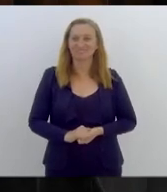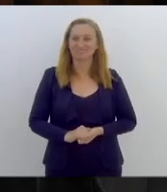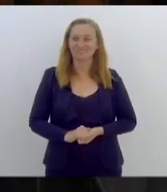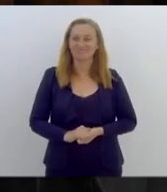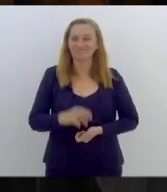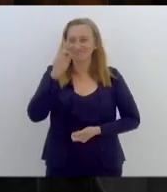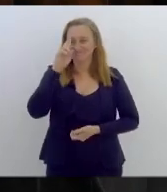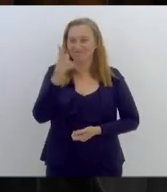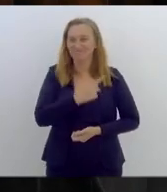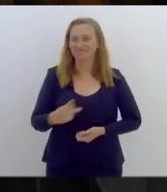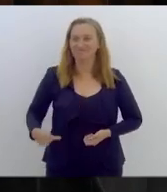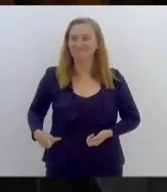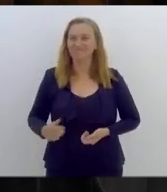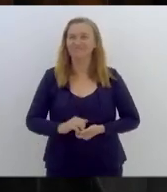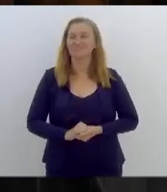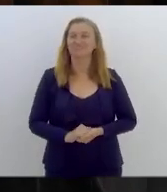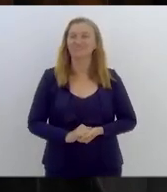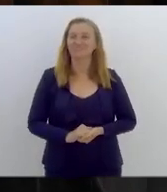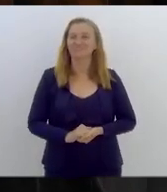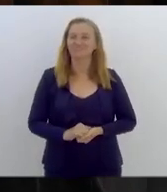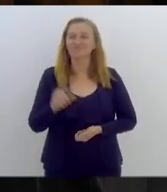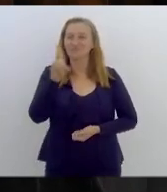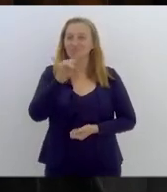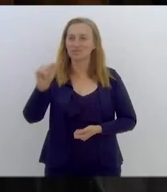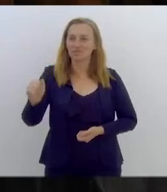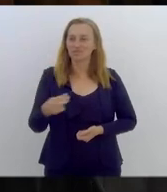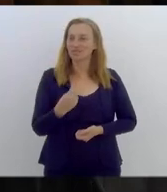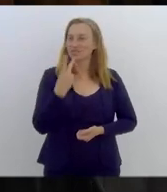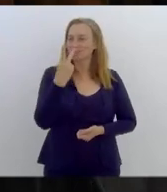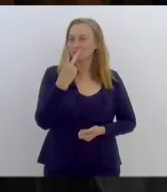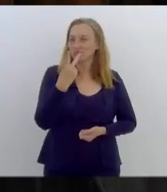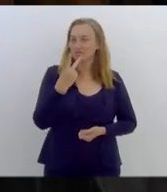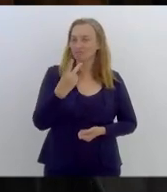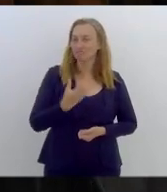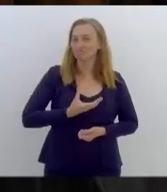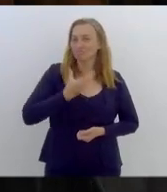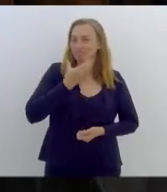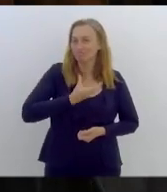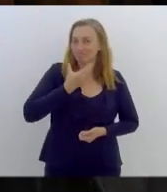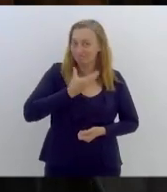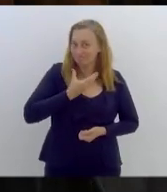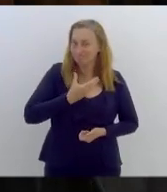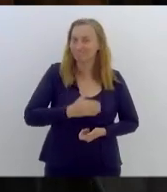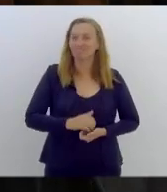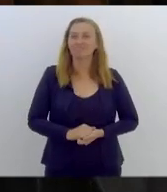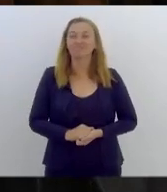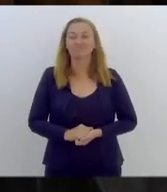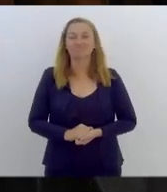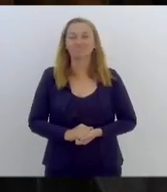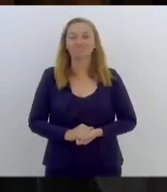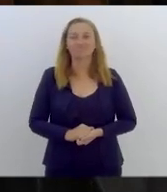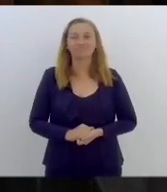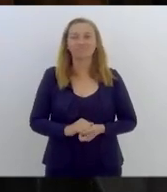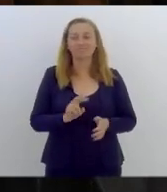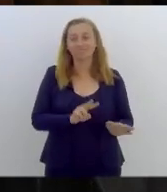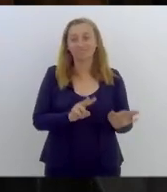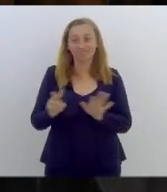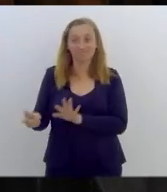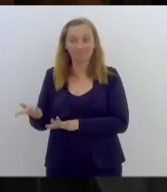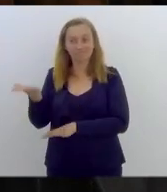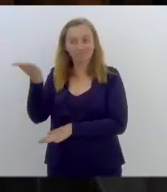senhor presidente no dia dois de Dezembro Isto é na semana